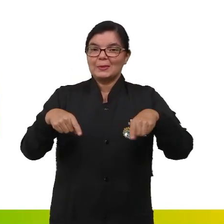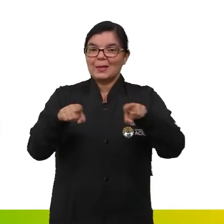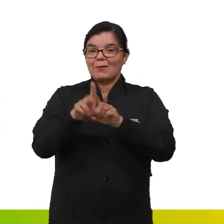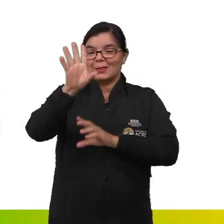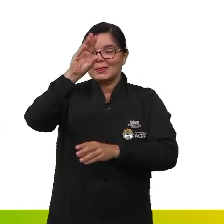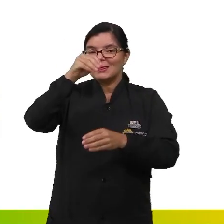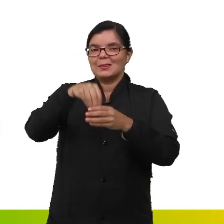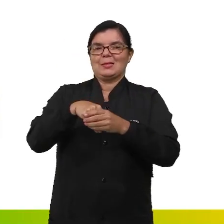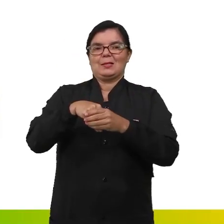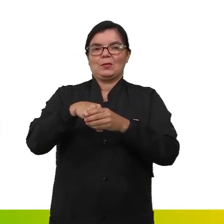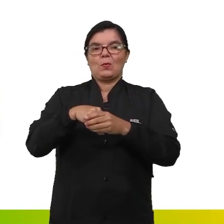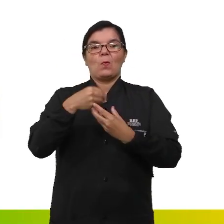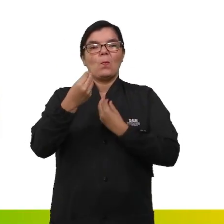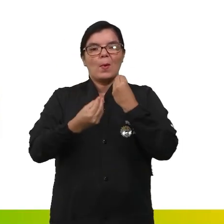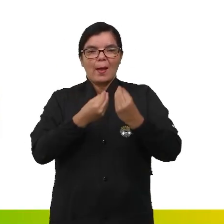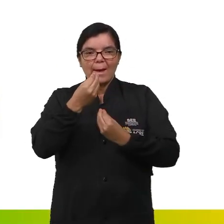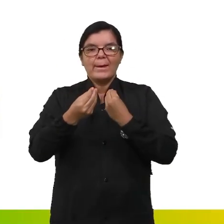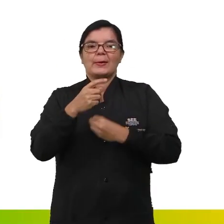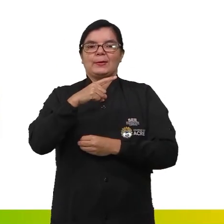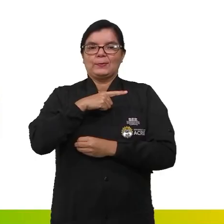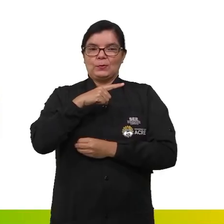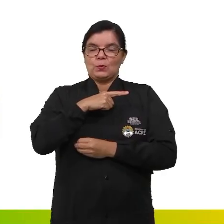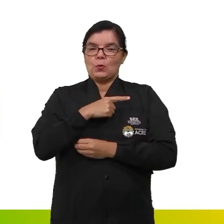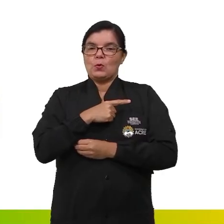que estava dentro, como ainda